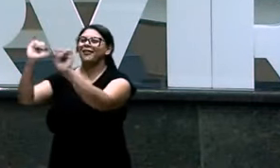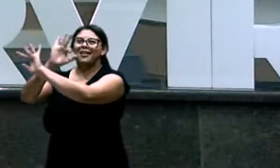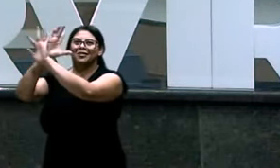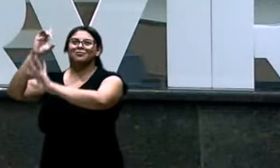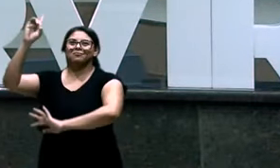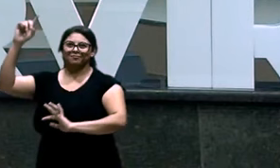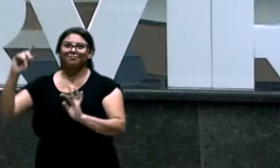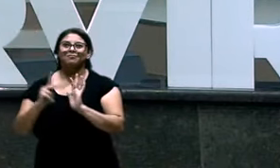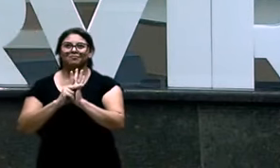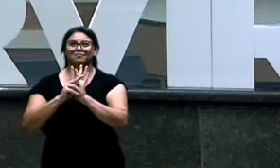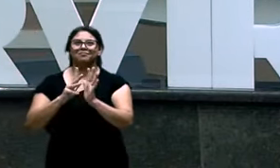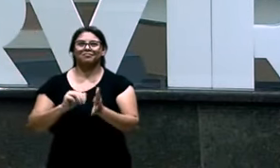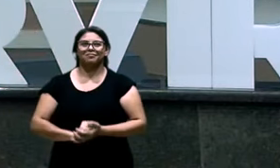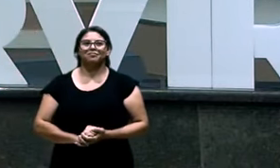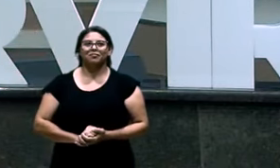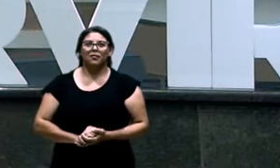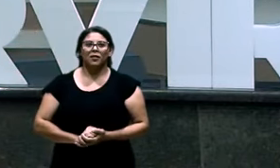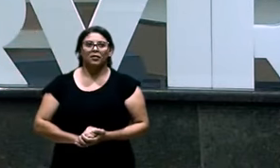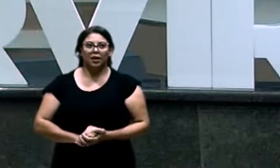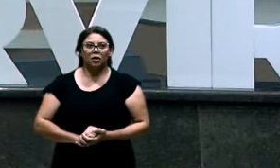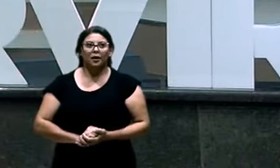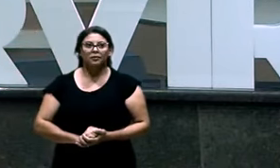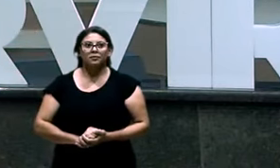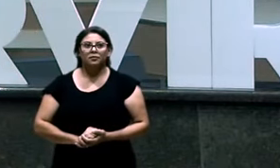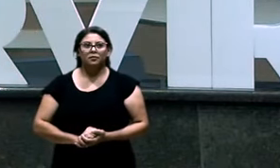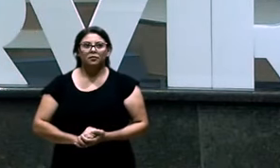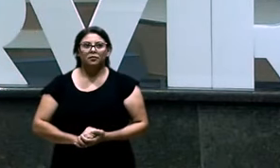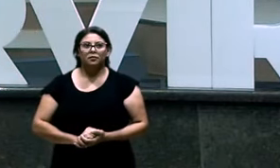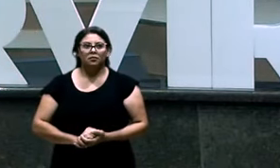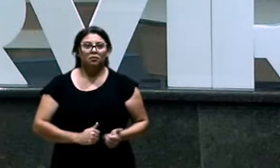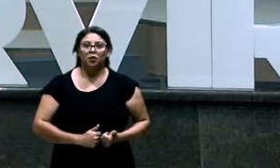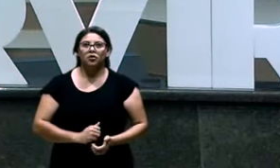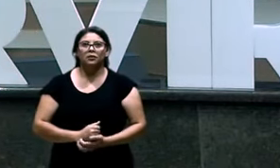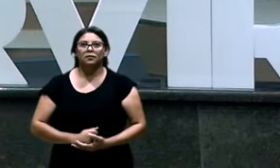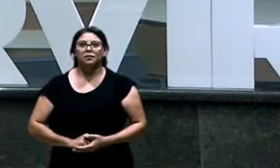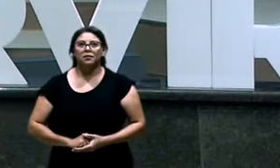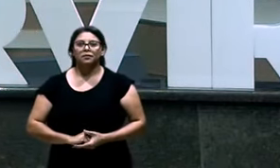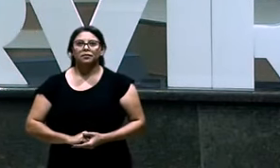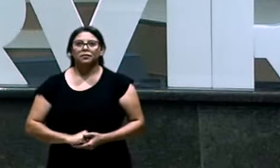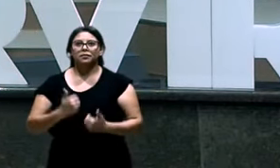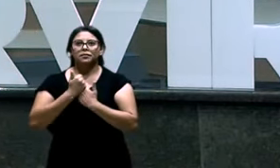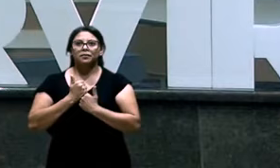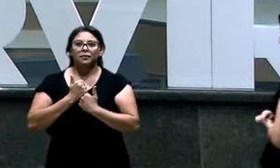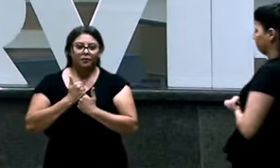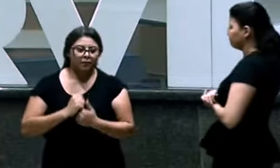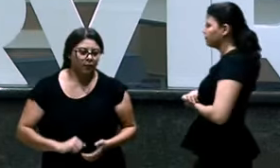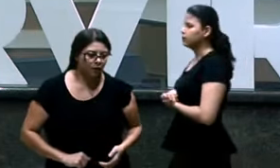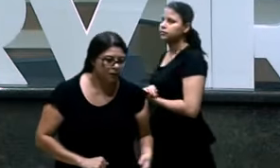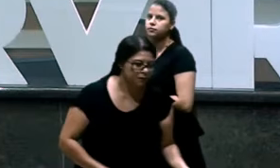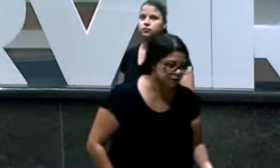Eu não vim fazer barulho. A glória do unigênito do Pai estava sobre